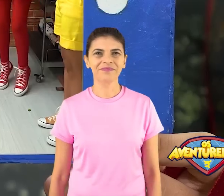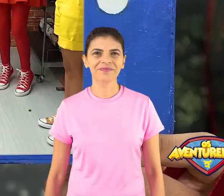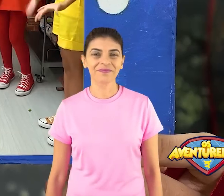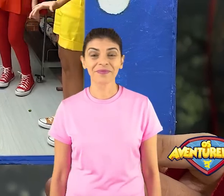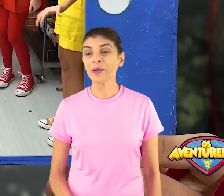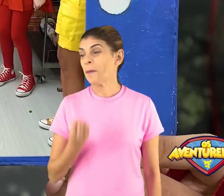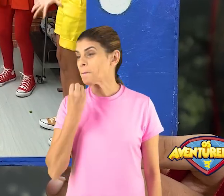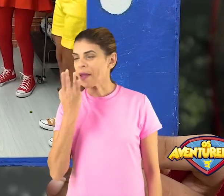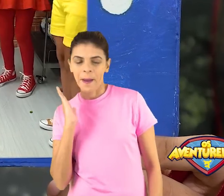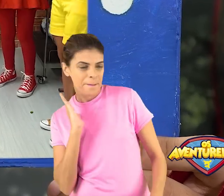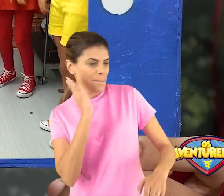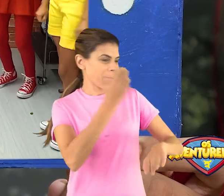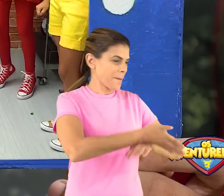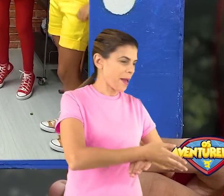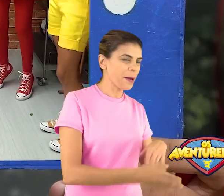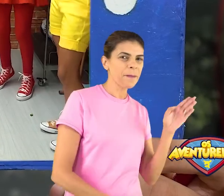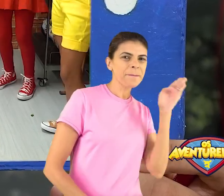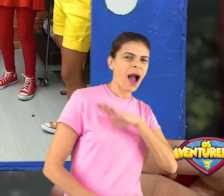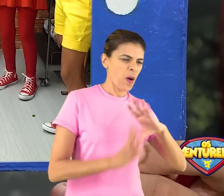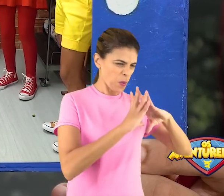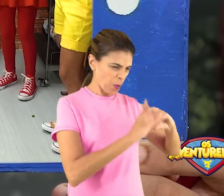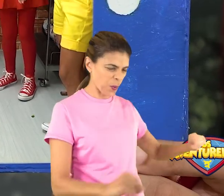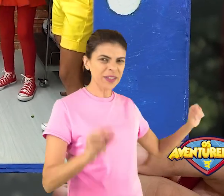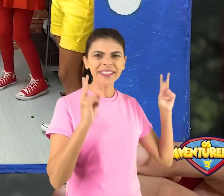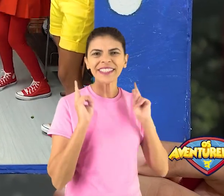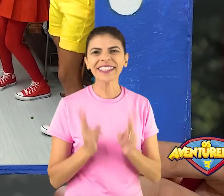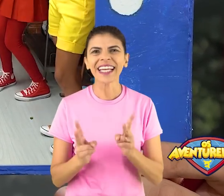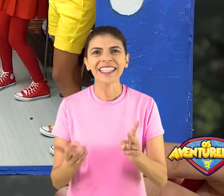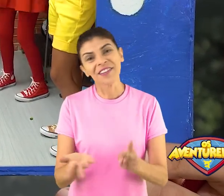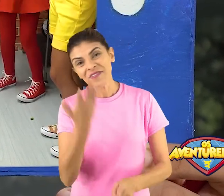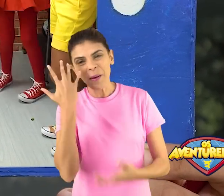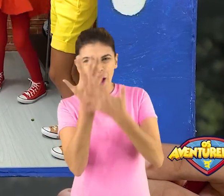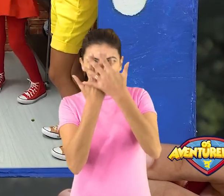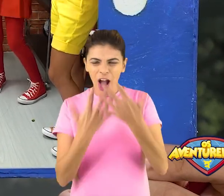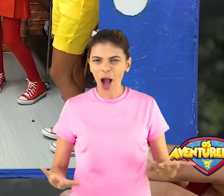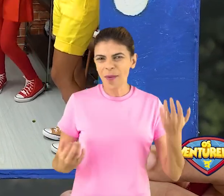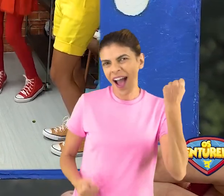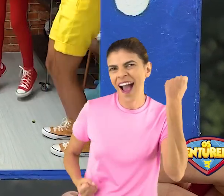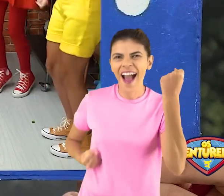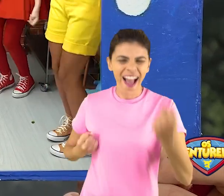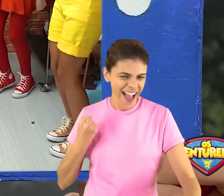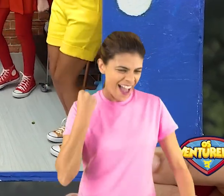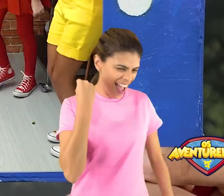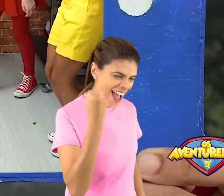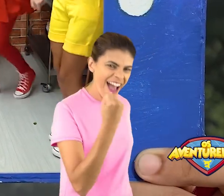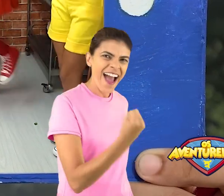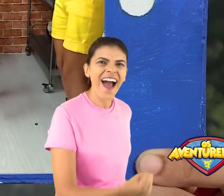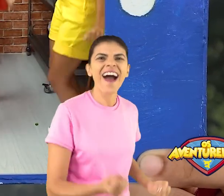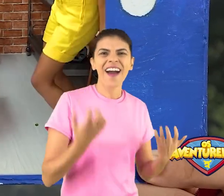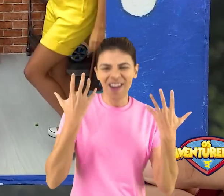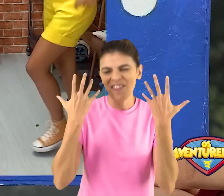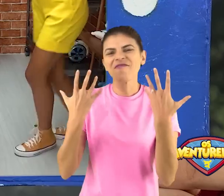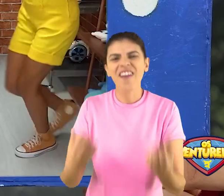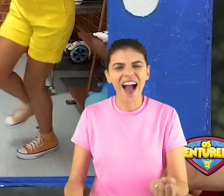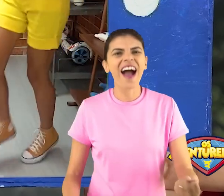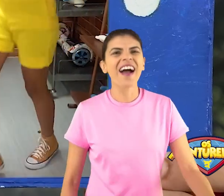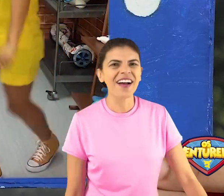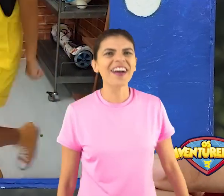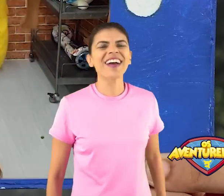O bem sempre vence o mal! Vamos comemorar! Vamos!